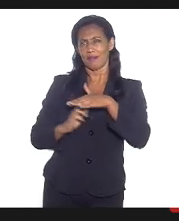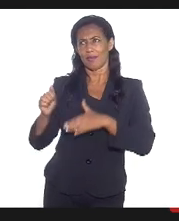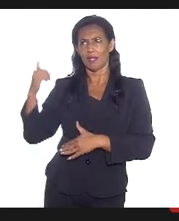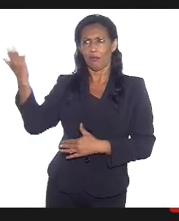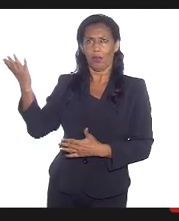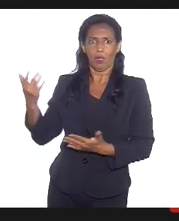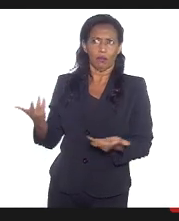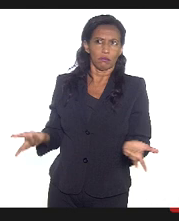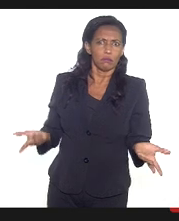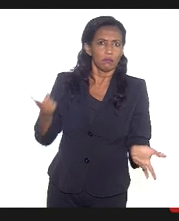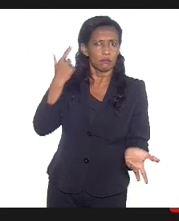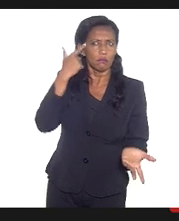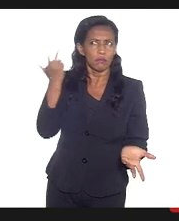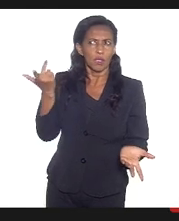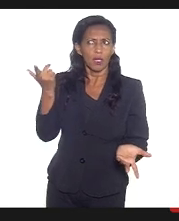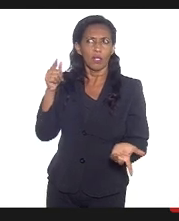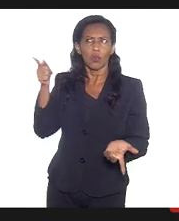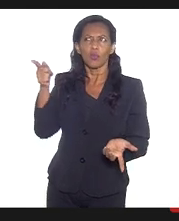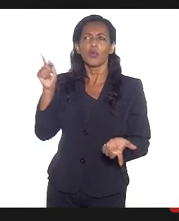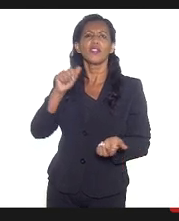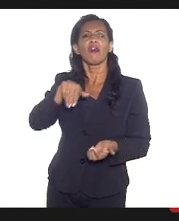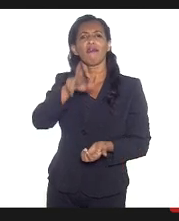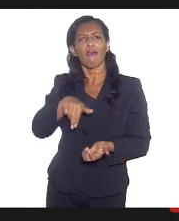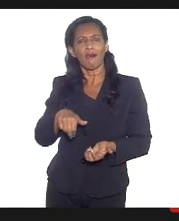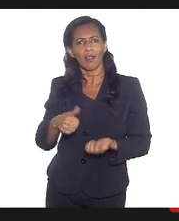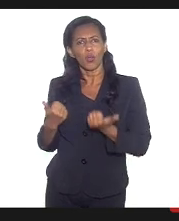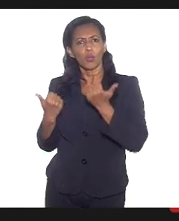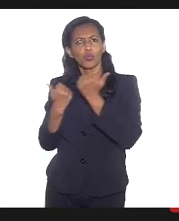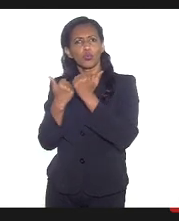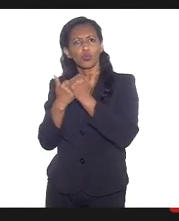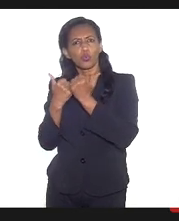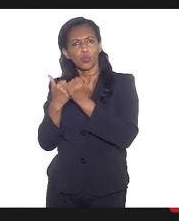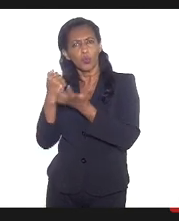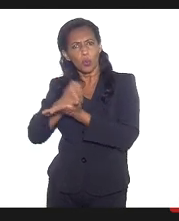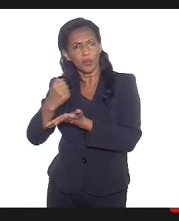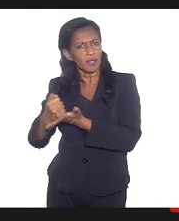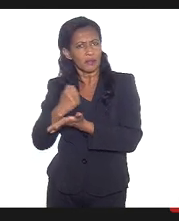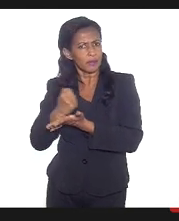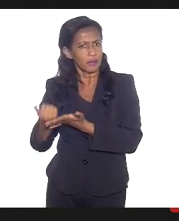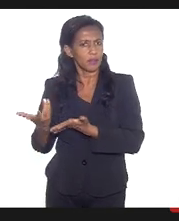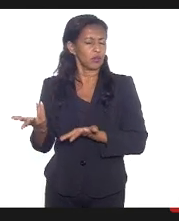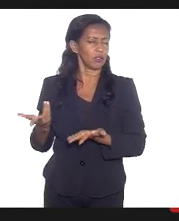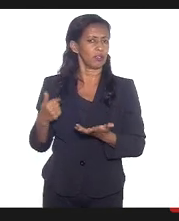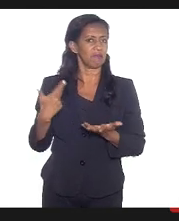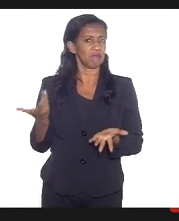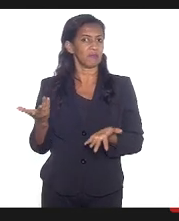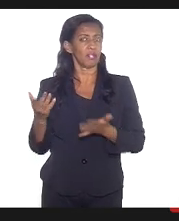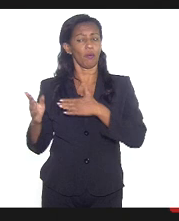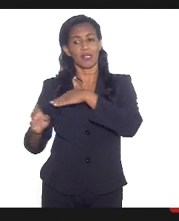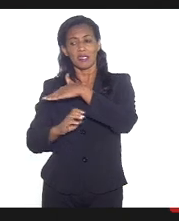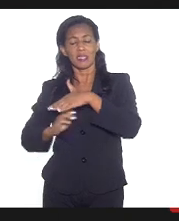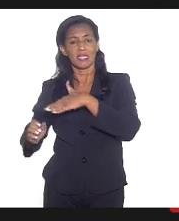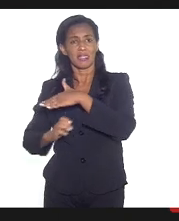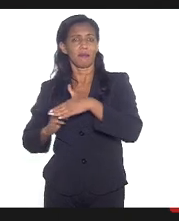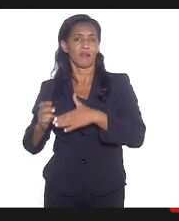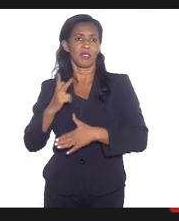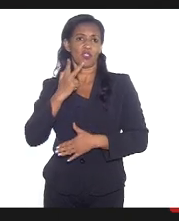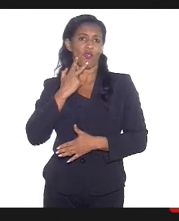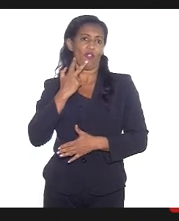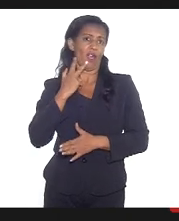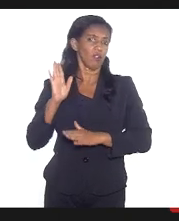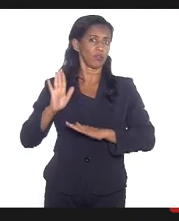você é o subcontratante, então? Então, são situações que as empresas alegam para a gente que só